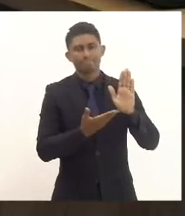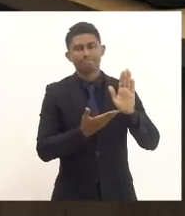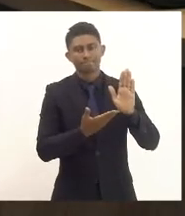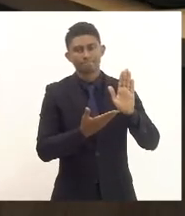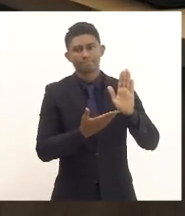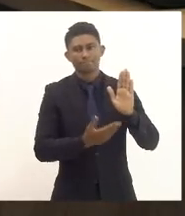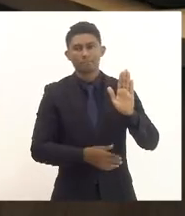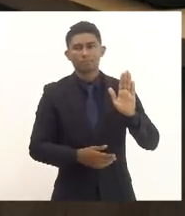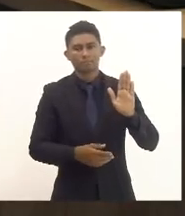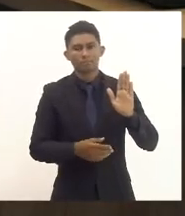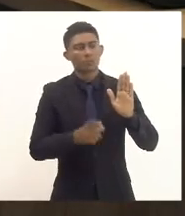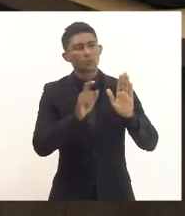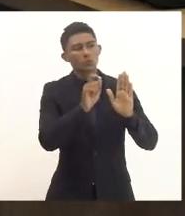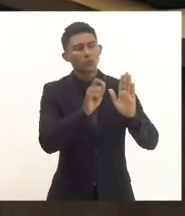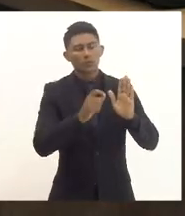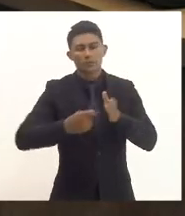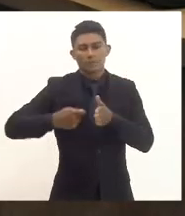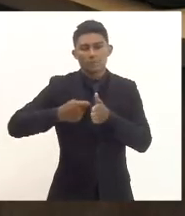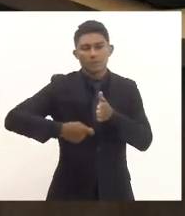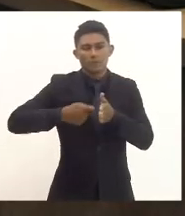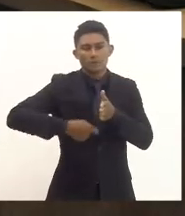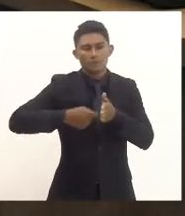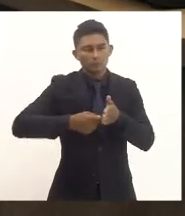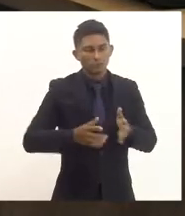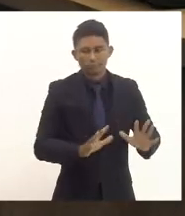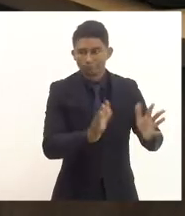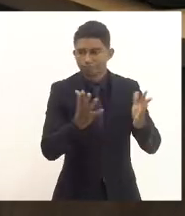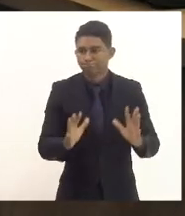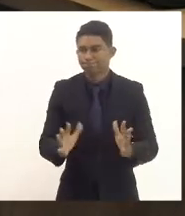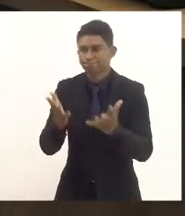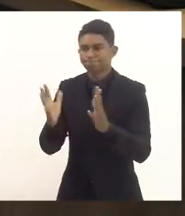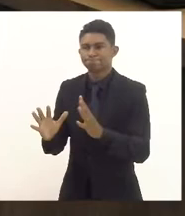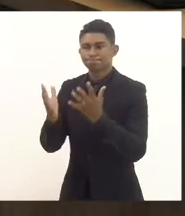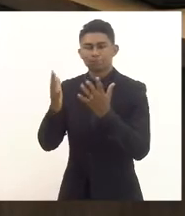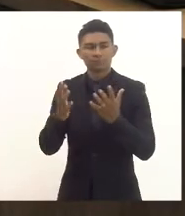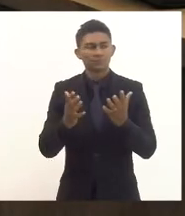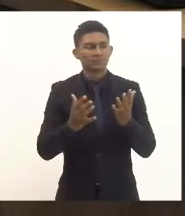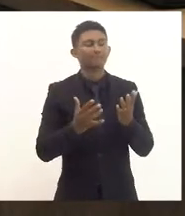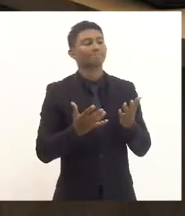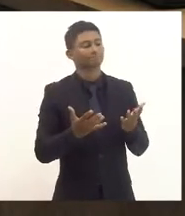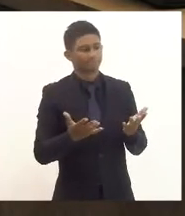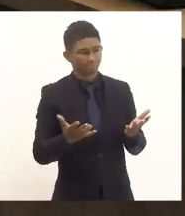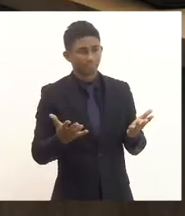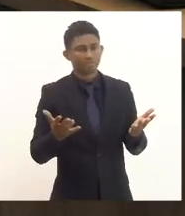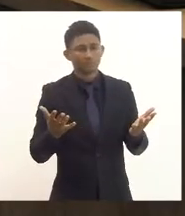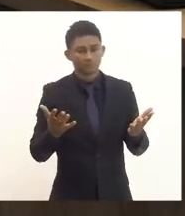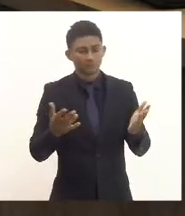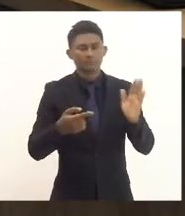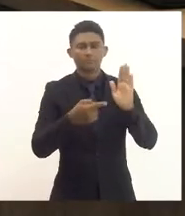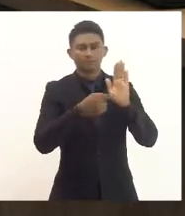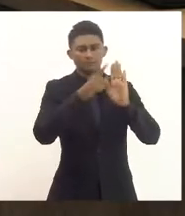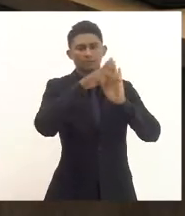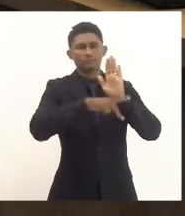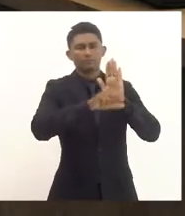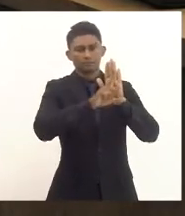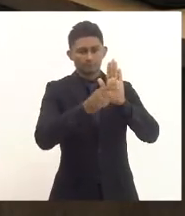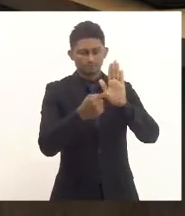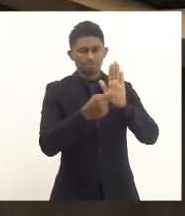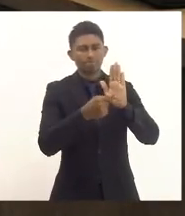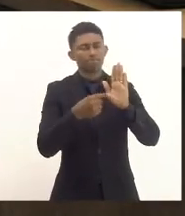dia incentivo fiscal que tenha sido tão difícil